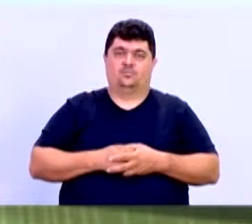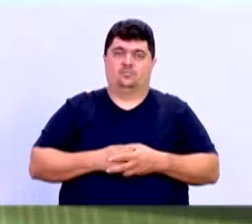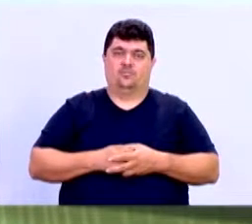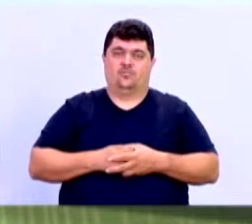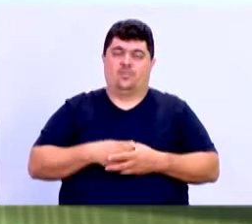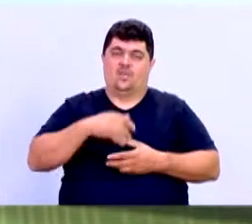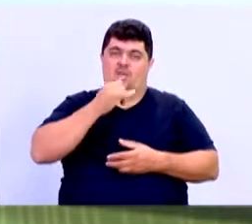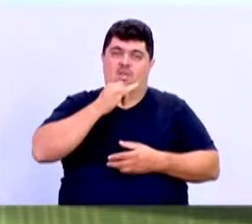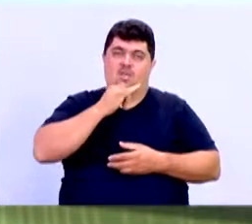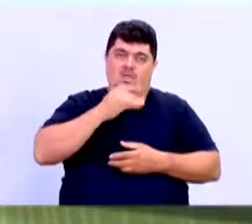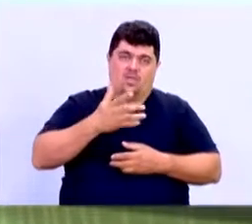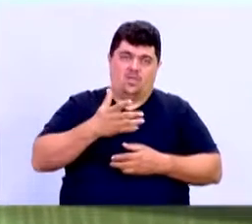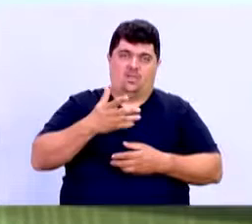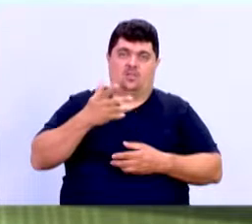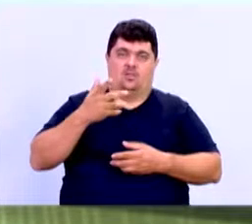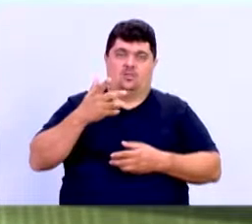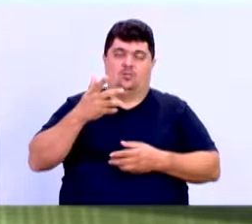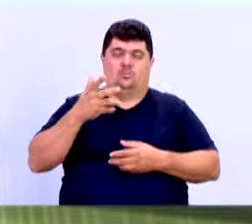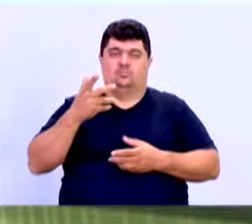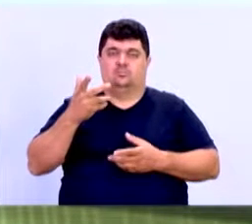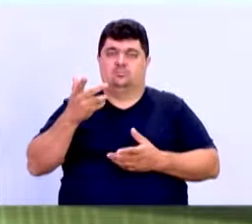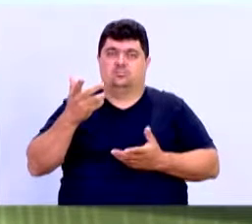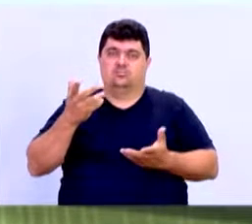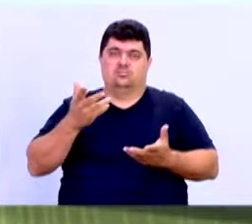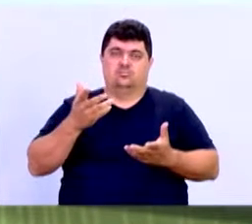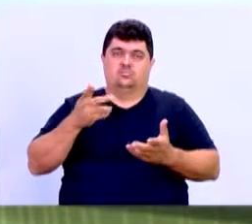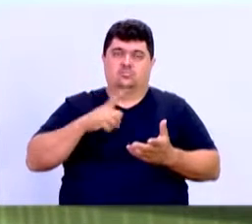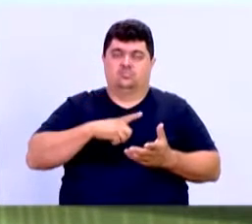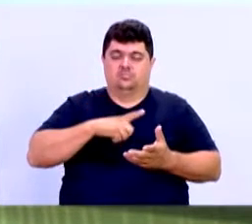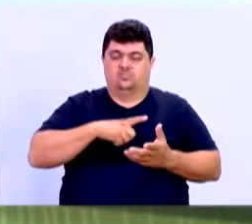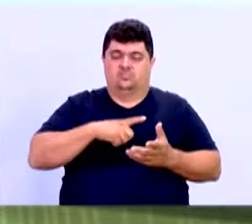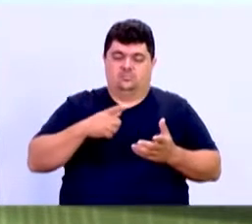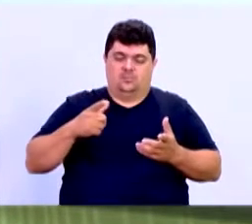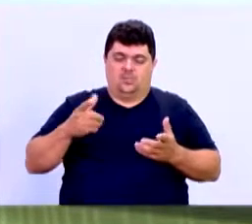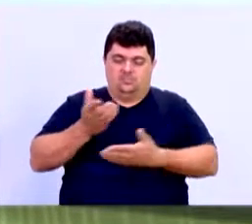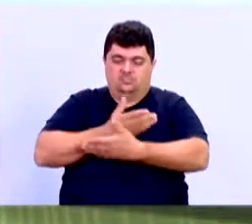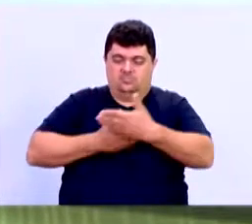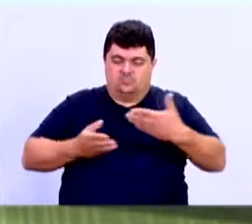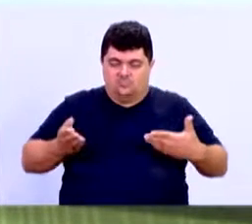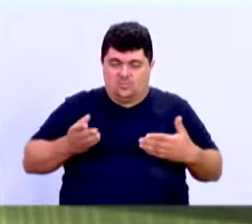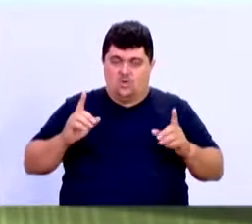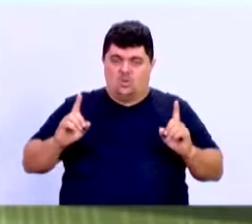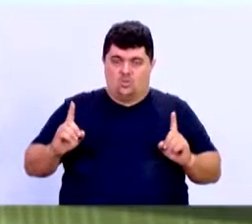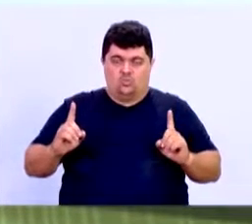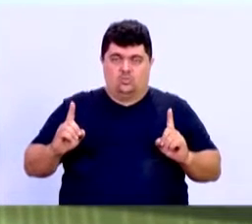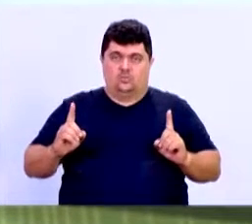de entidades onde existe o relacionamento, a cardinalidade de 1